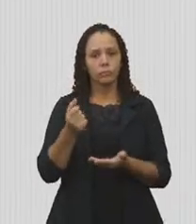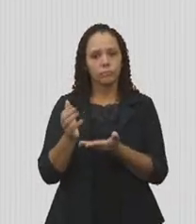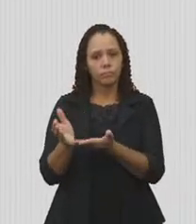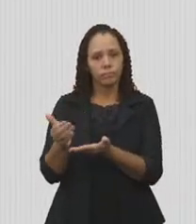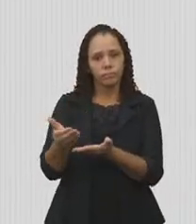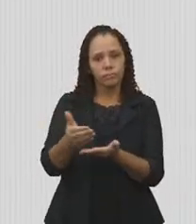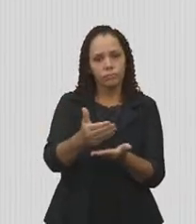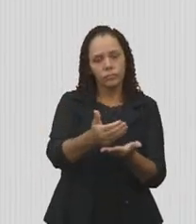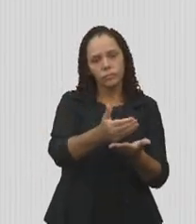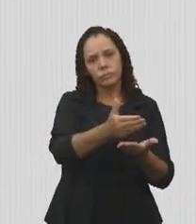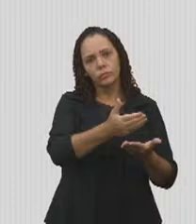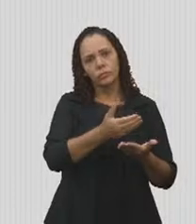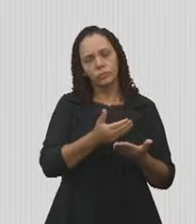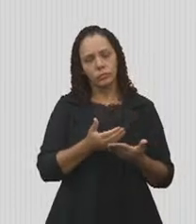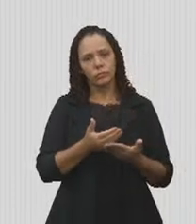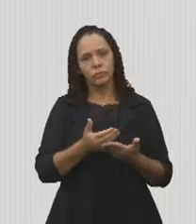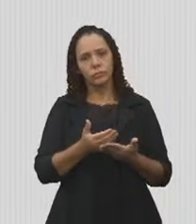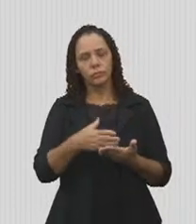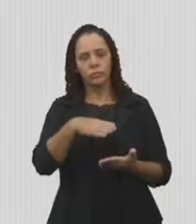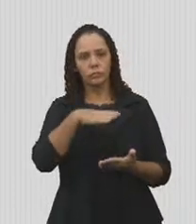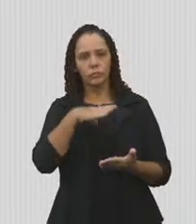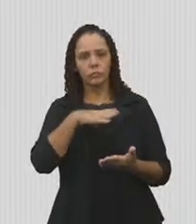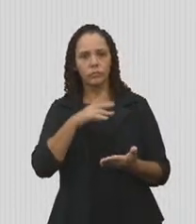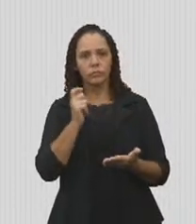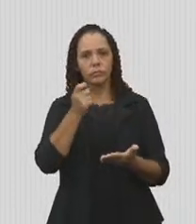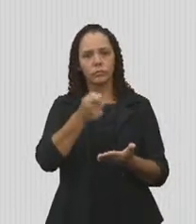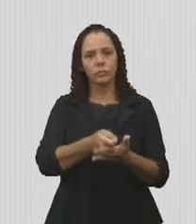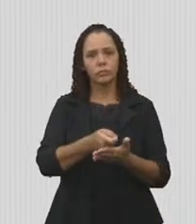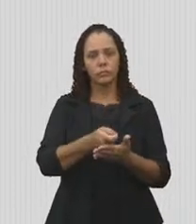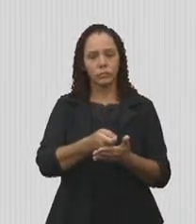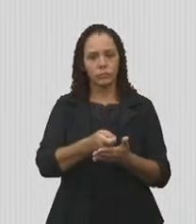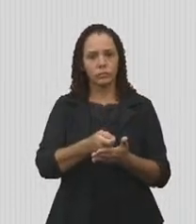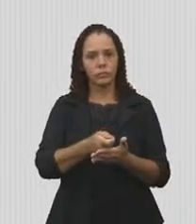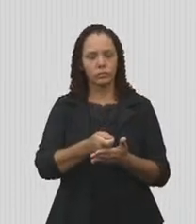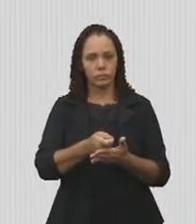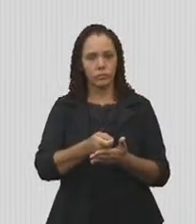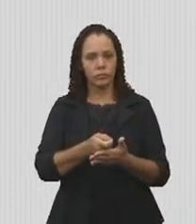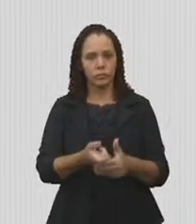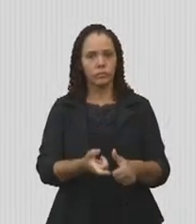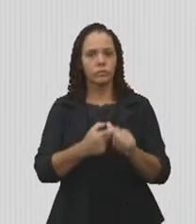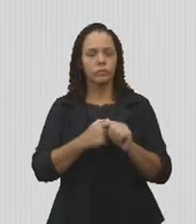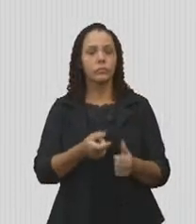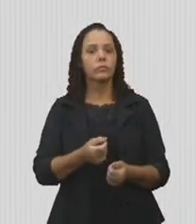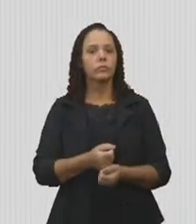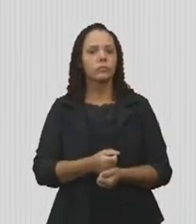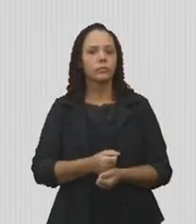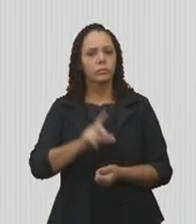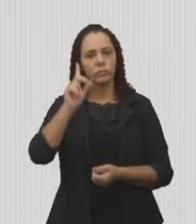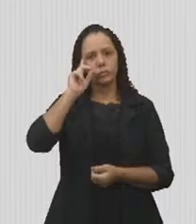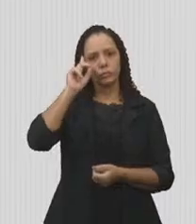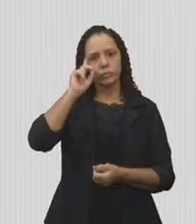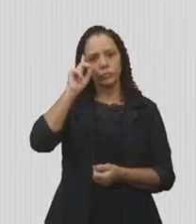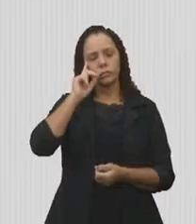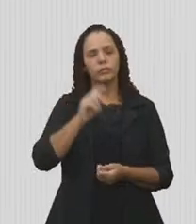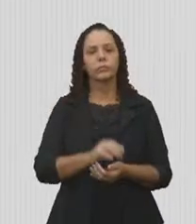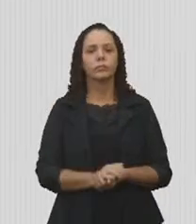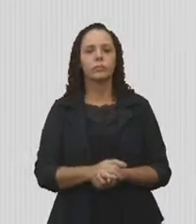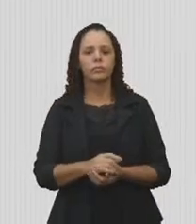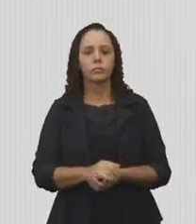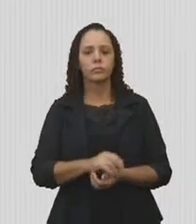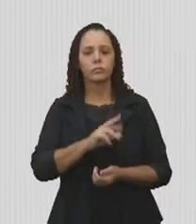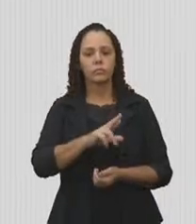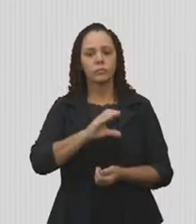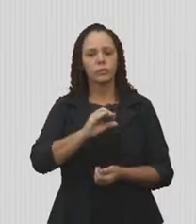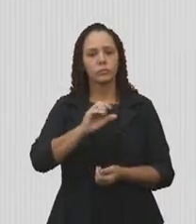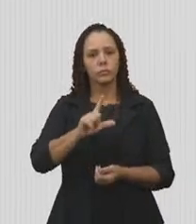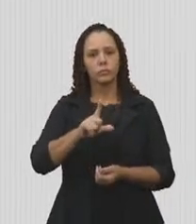cobrir os custos do dia a dia, né? A gente tem uma receita corrente líquida apurada nos últimos 12 meses,